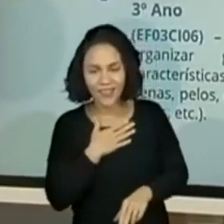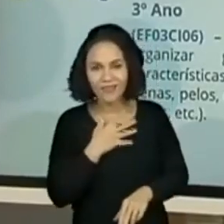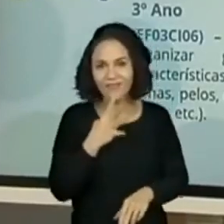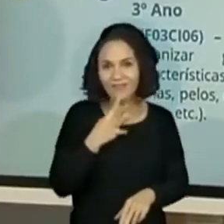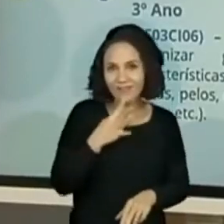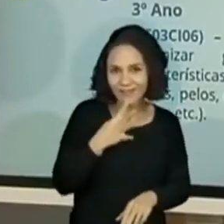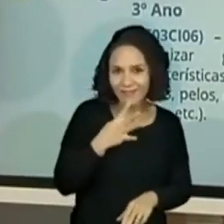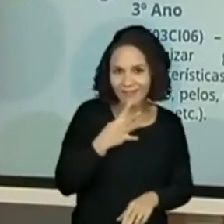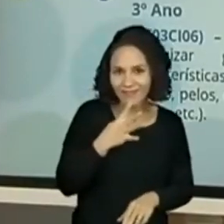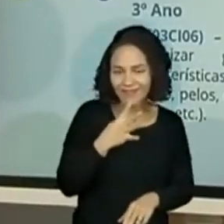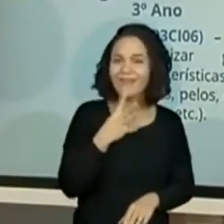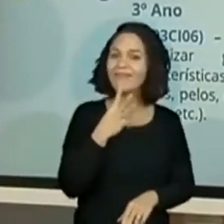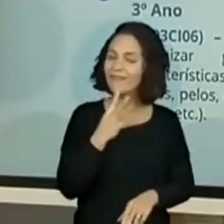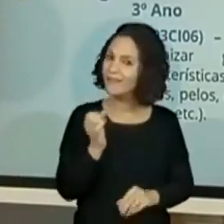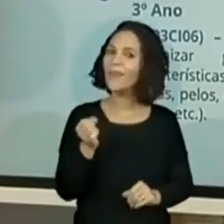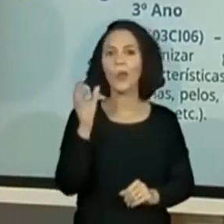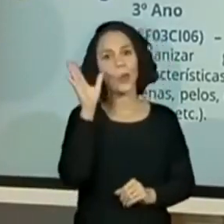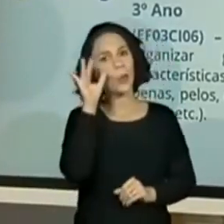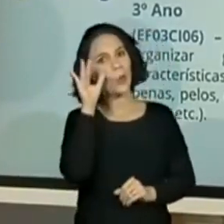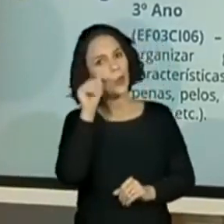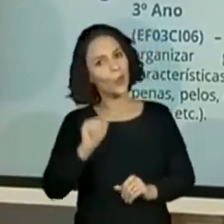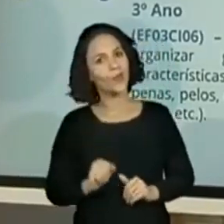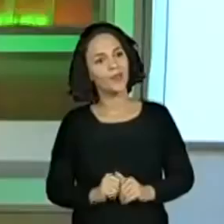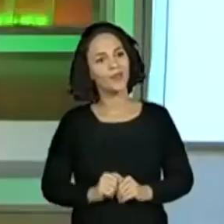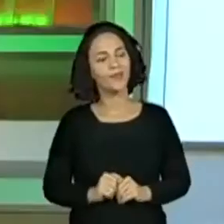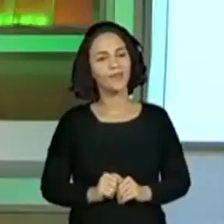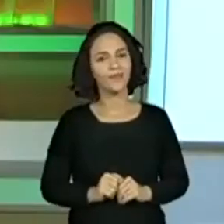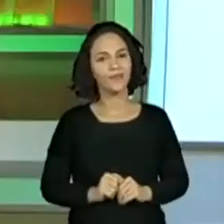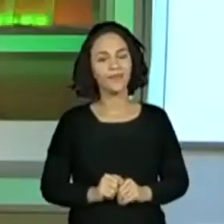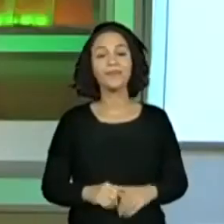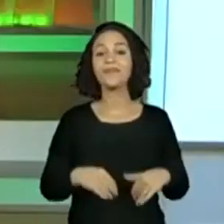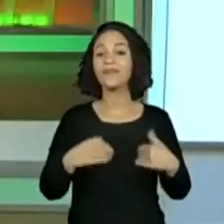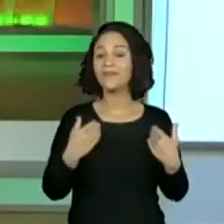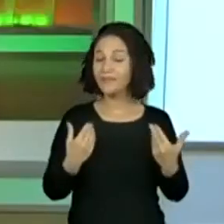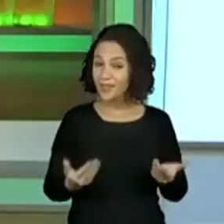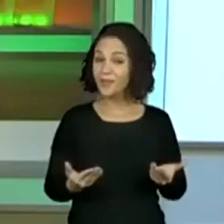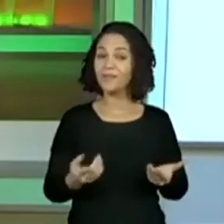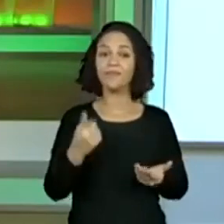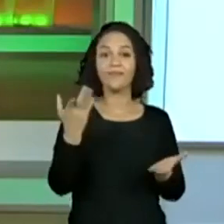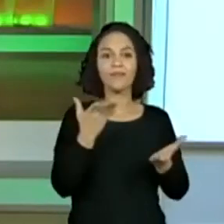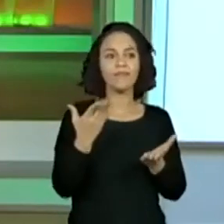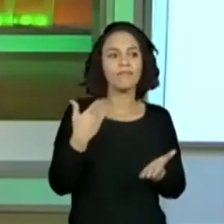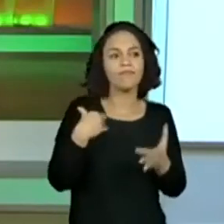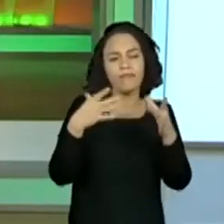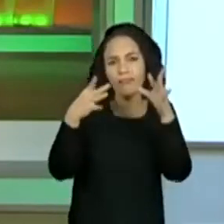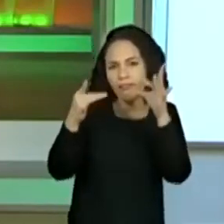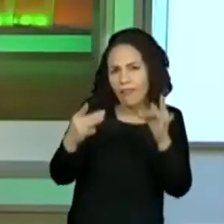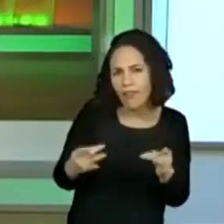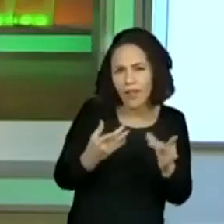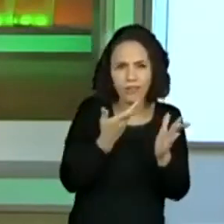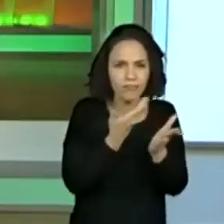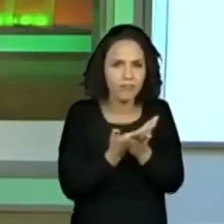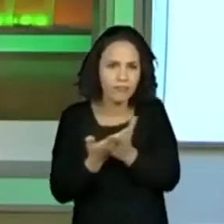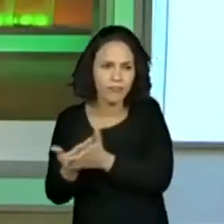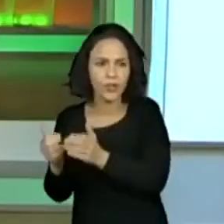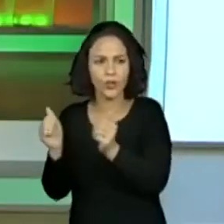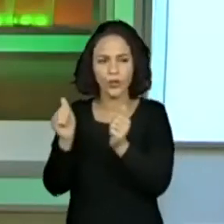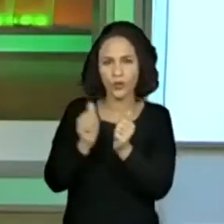que podem ser bem curiosos. Vamos então estudar sobre isso, pensar nesse assunto